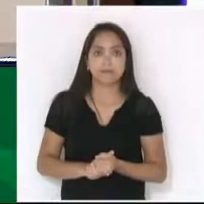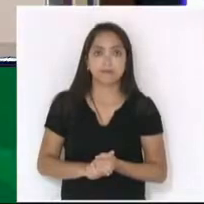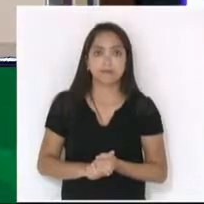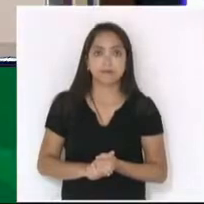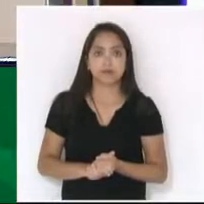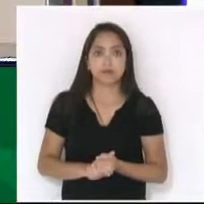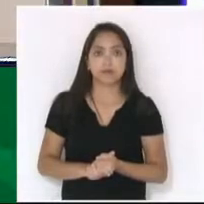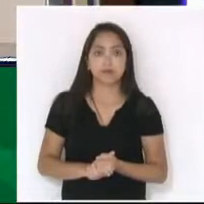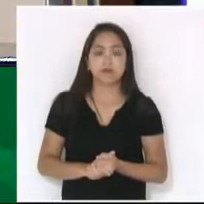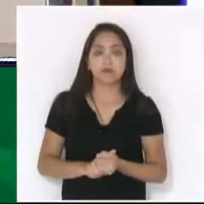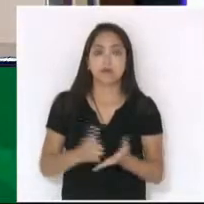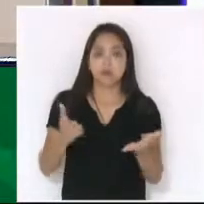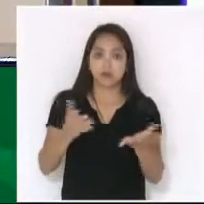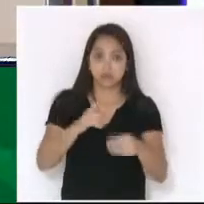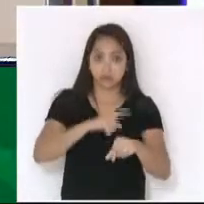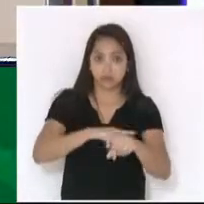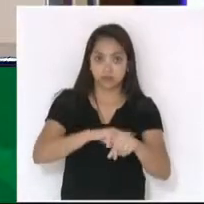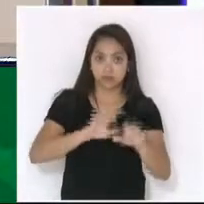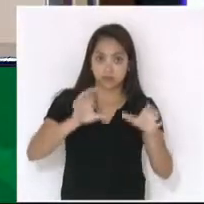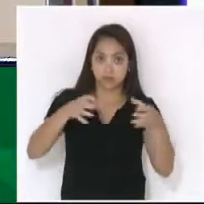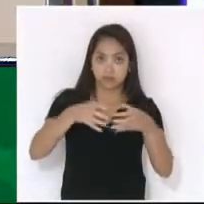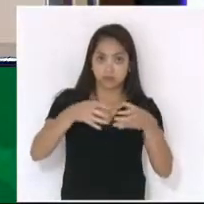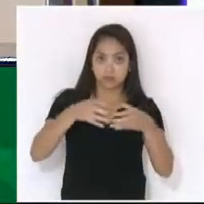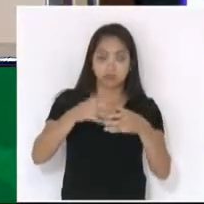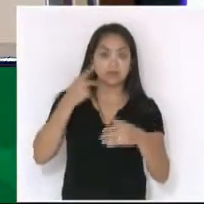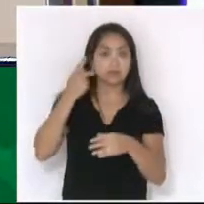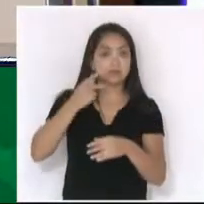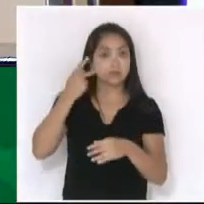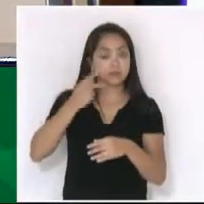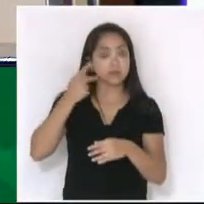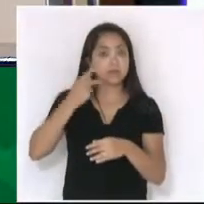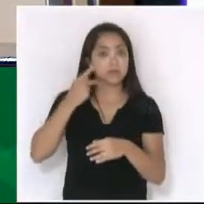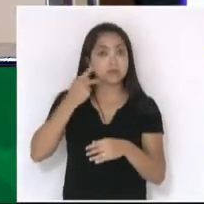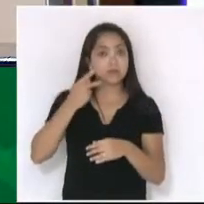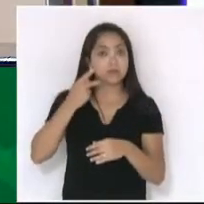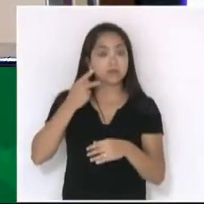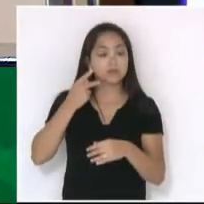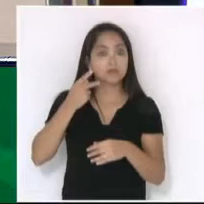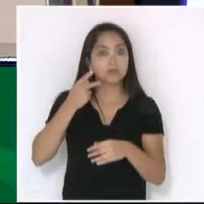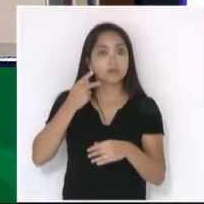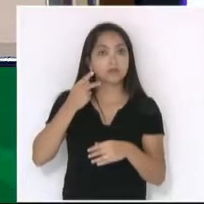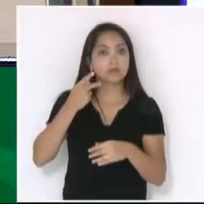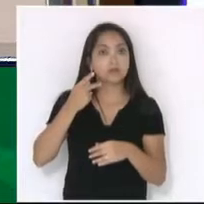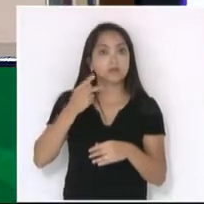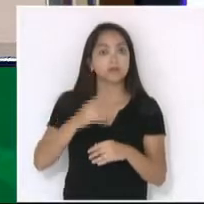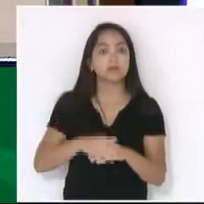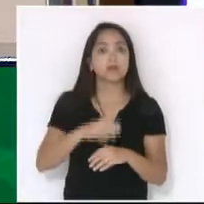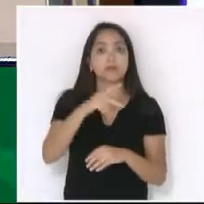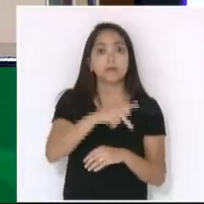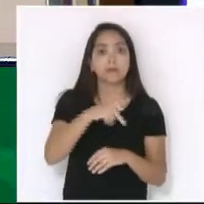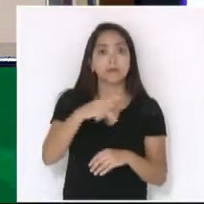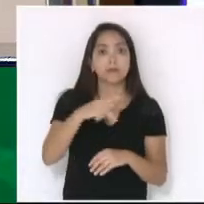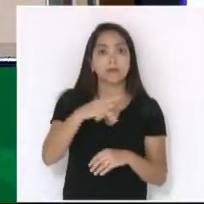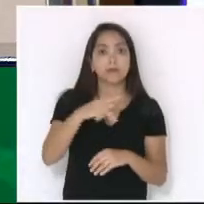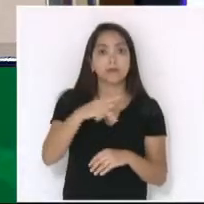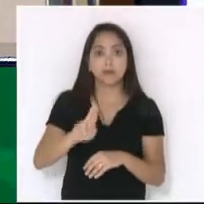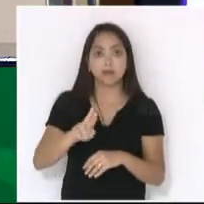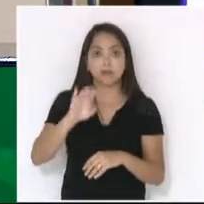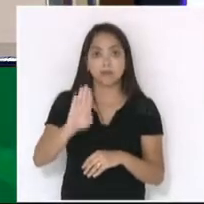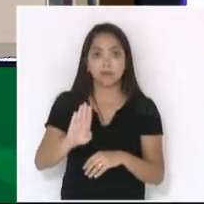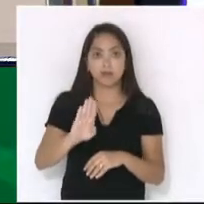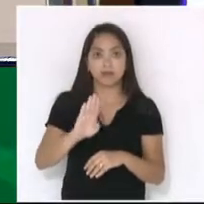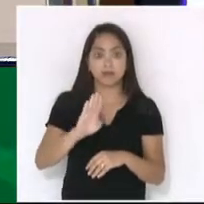e ainda dentro do horário destinado aos partidos políticos o próximo horário pertence ao bloco parlamentar PP PR